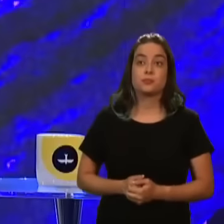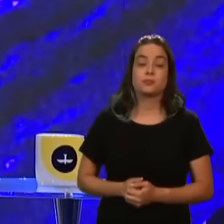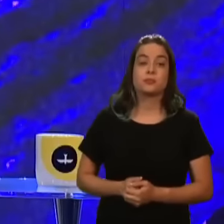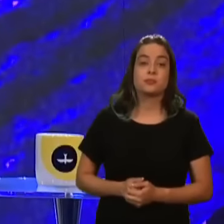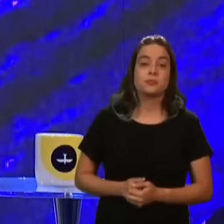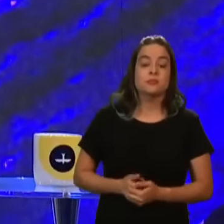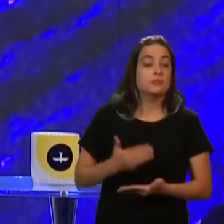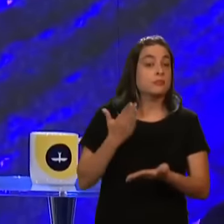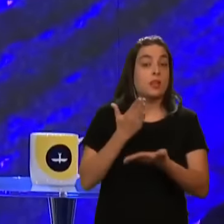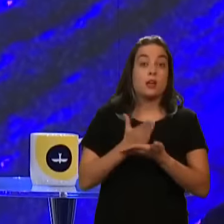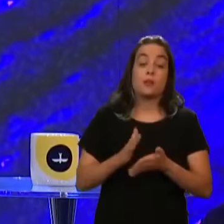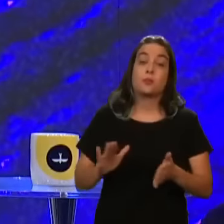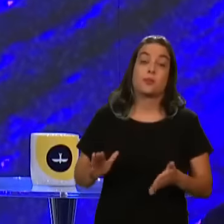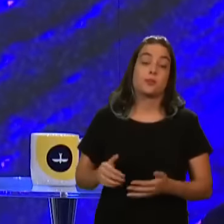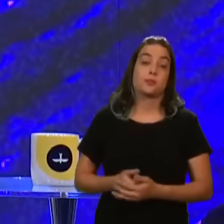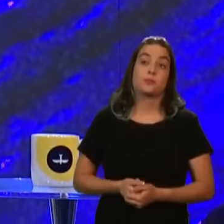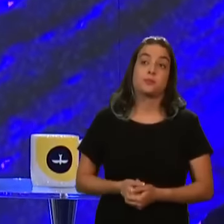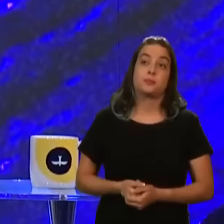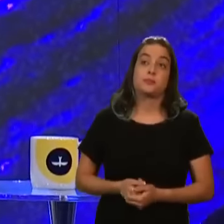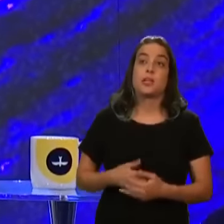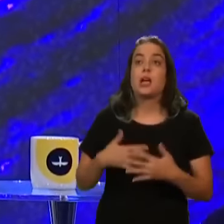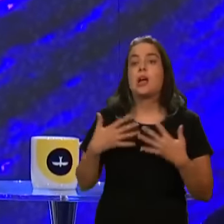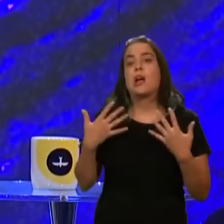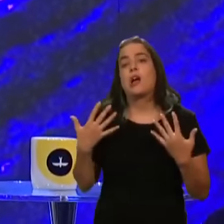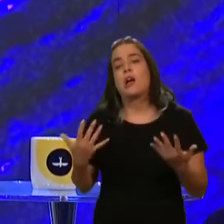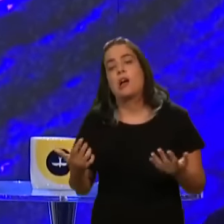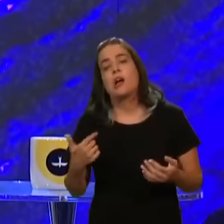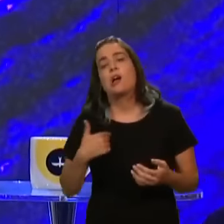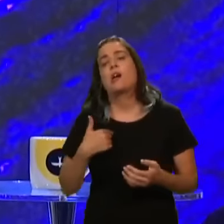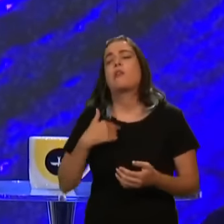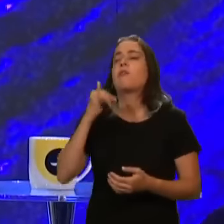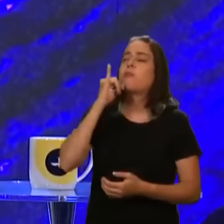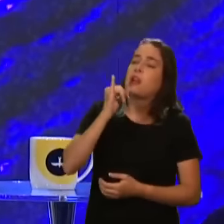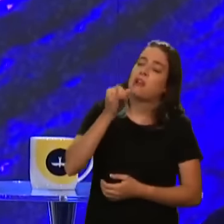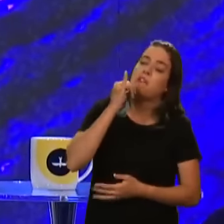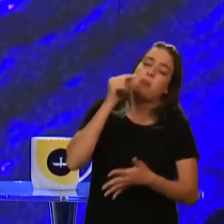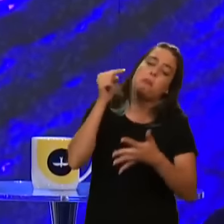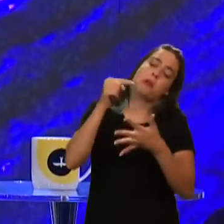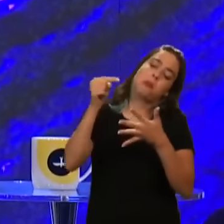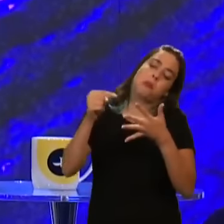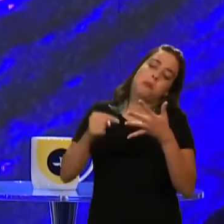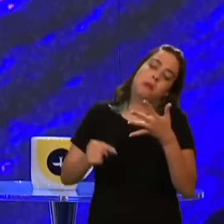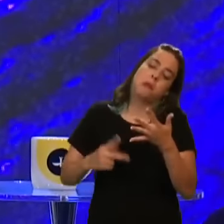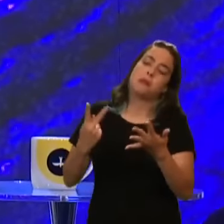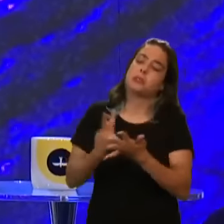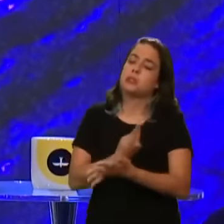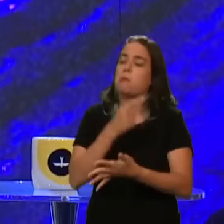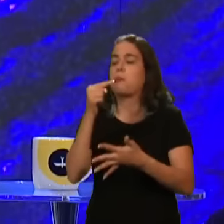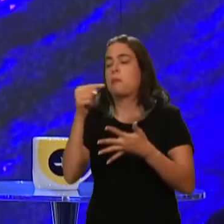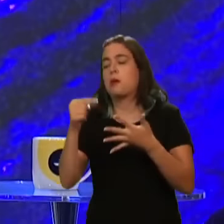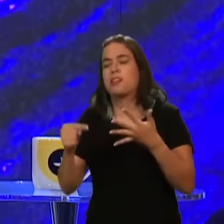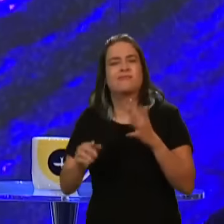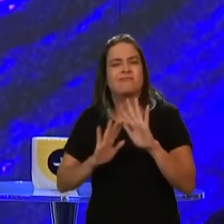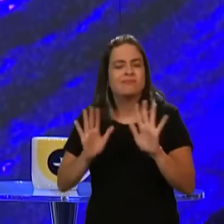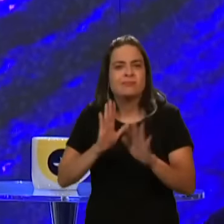Acabou. Ah não, mas eu já falei isso várias vezes, não deu certo. Ah não, mas eu já... Ah não, mas